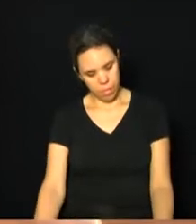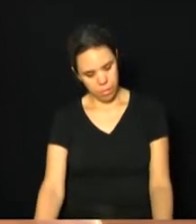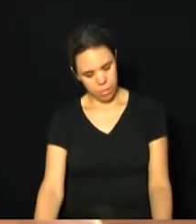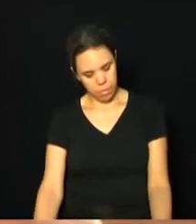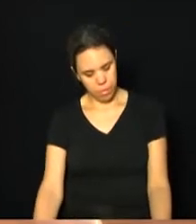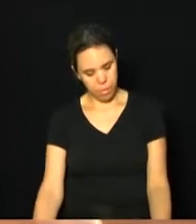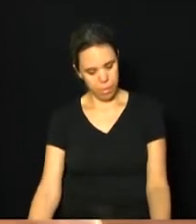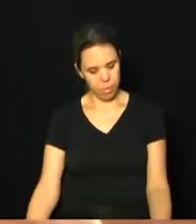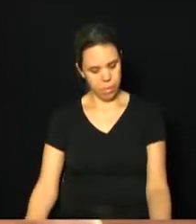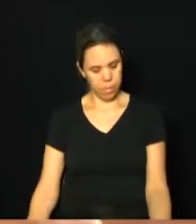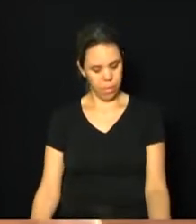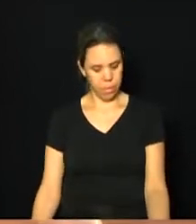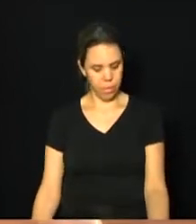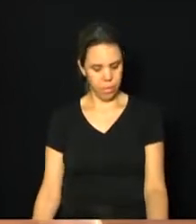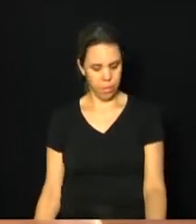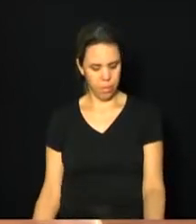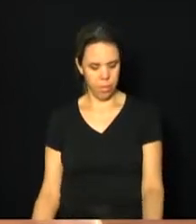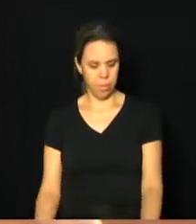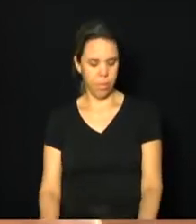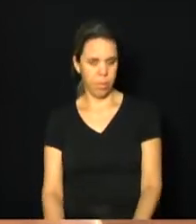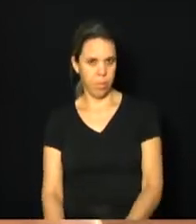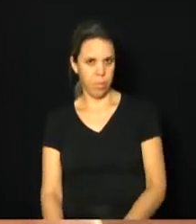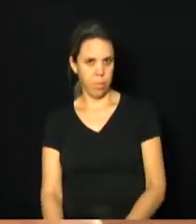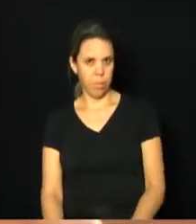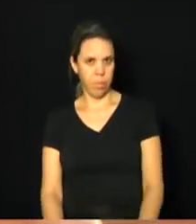Desculpa, eu não escutei.